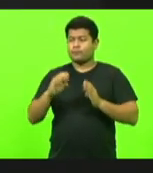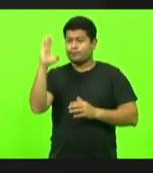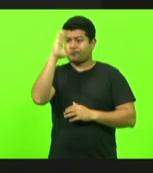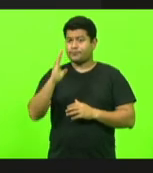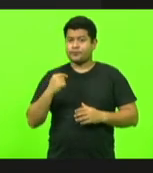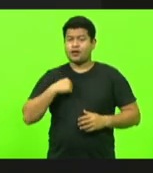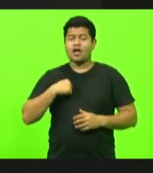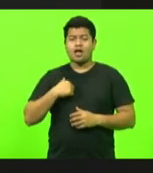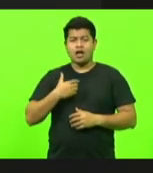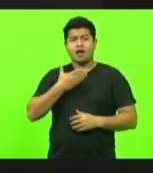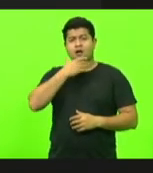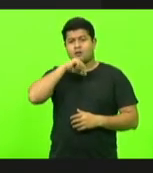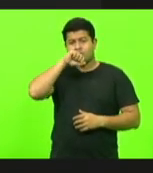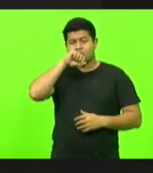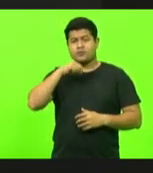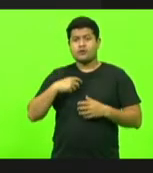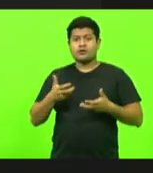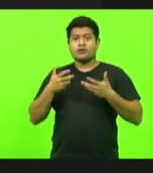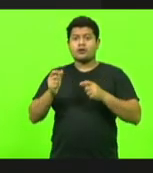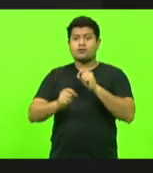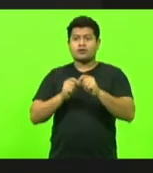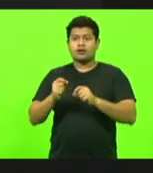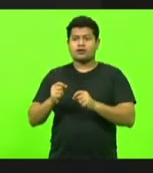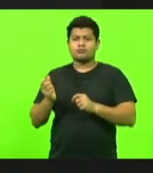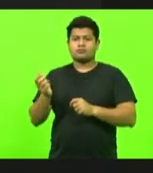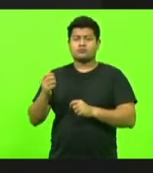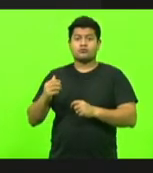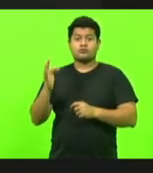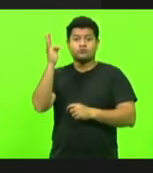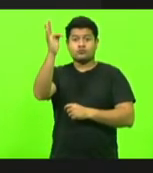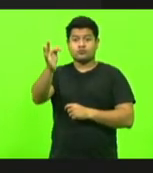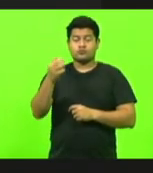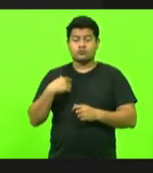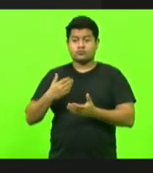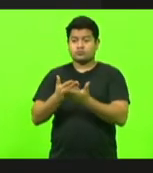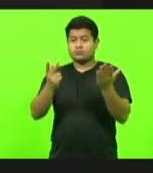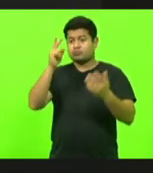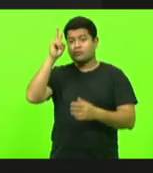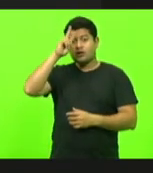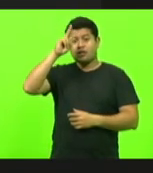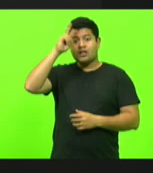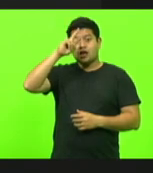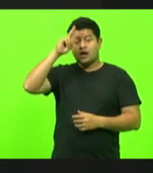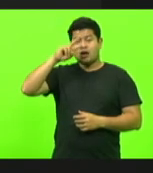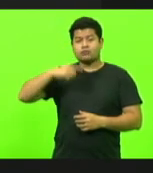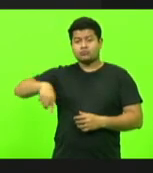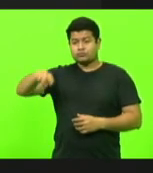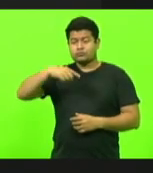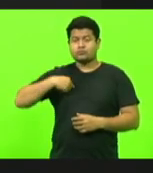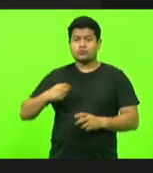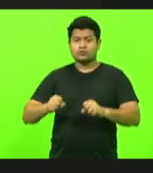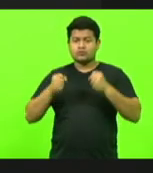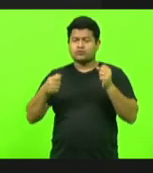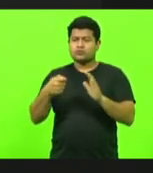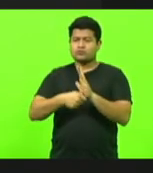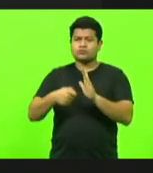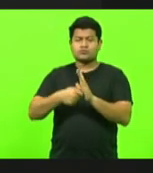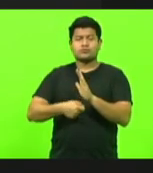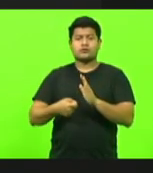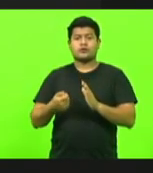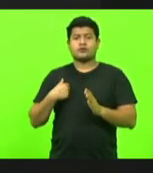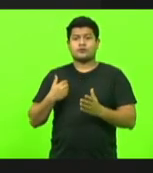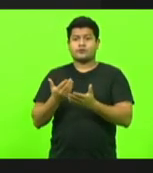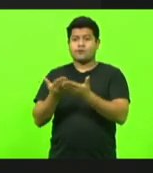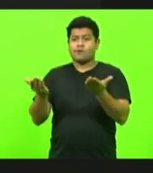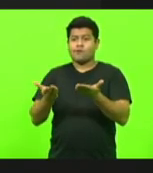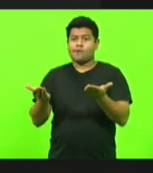pai, a gente quer deixar um legado para as futuras gerações. E hoje a gente vê, né, um Supremo todo aparelhado, um Senado